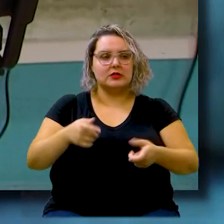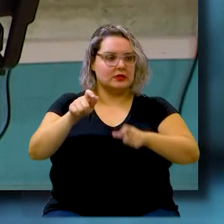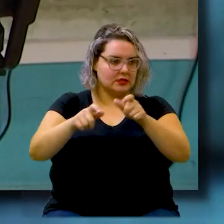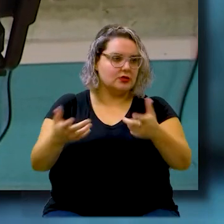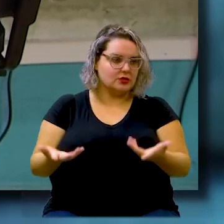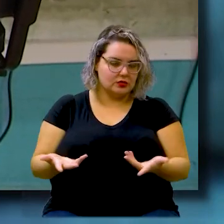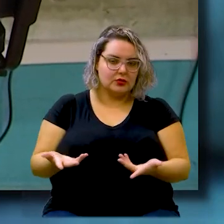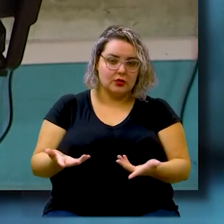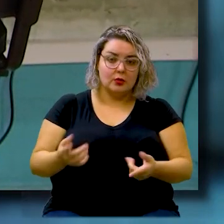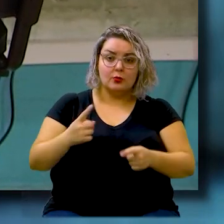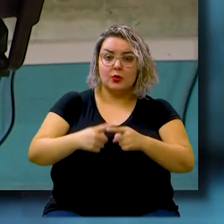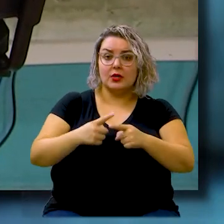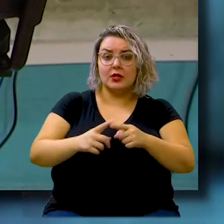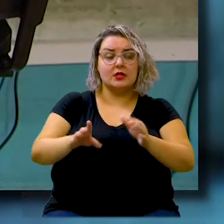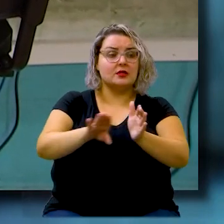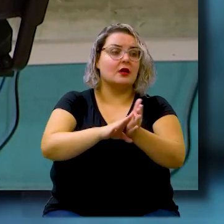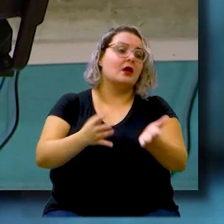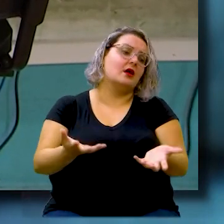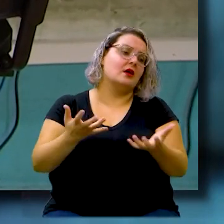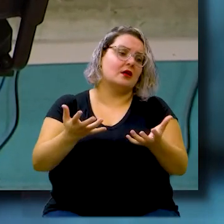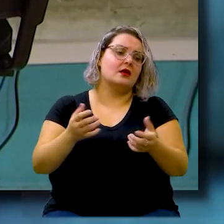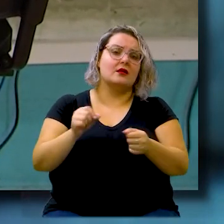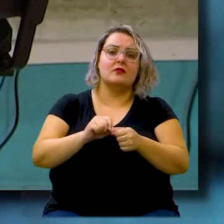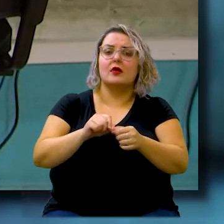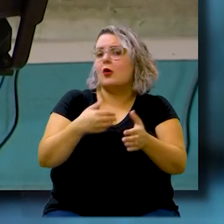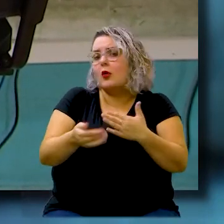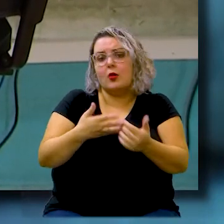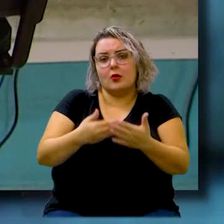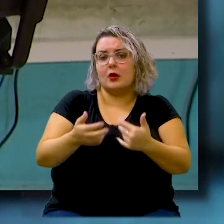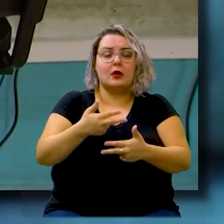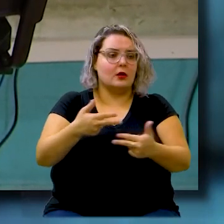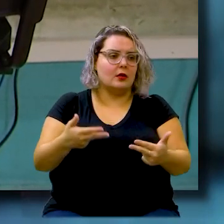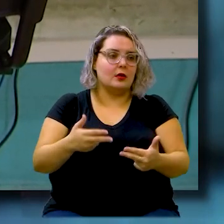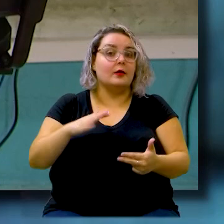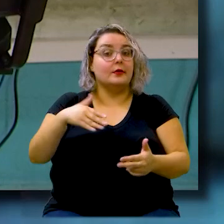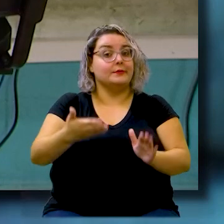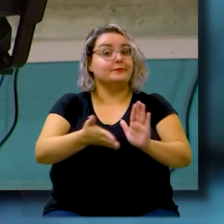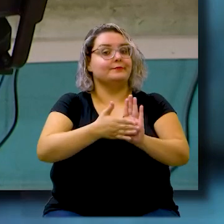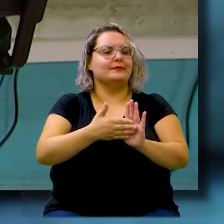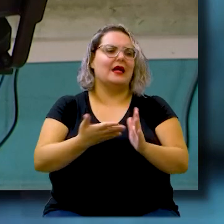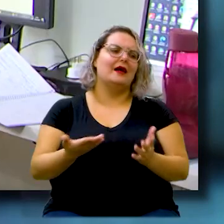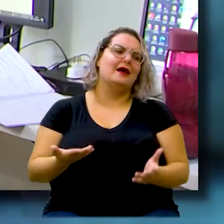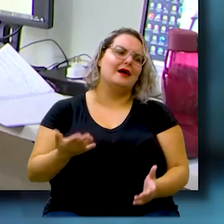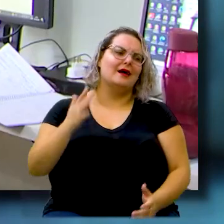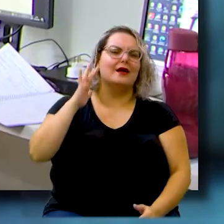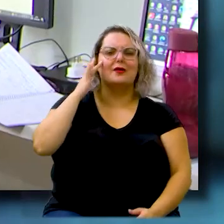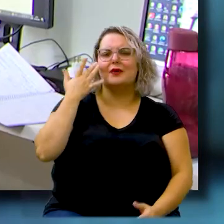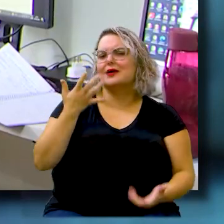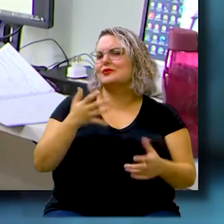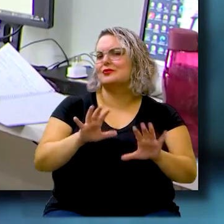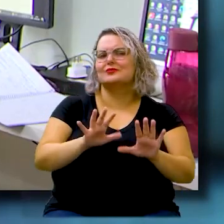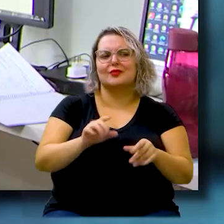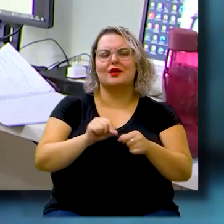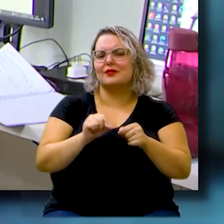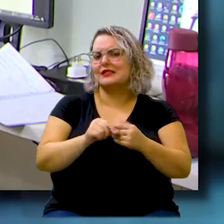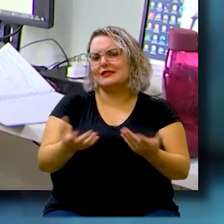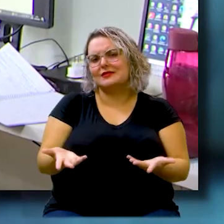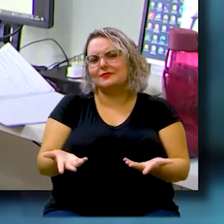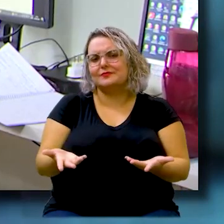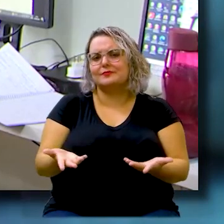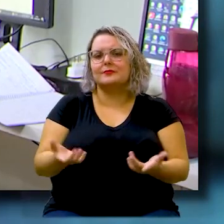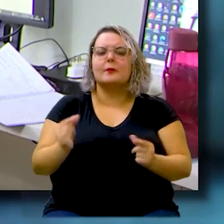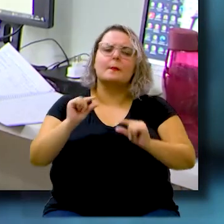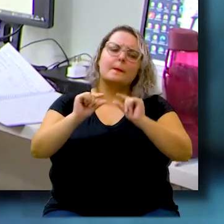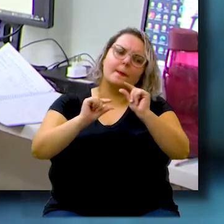pessoa, né? Porque às vezes chega uma pessoa e fala, eu quero fazer qualquer coisa, mas na hora que você propõe alguma coisa, mas acho que isso eu não quero fazer. Então, conhecer um